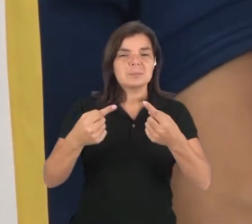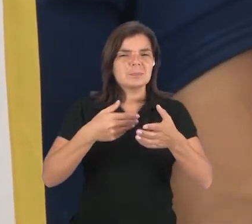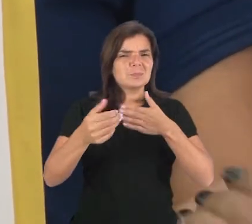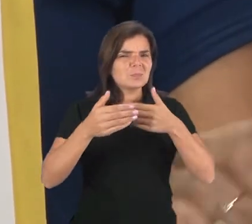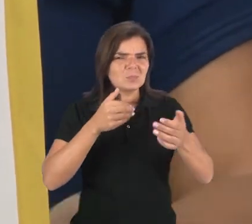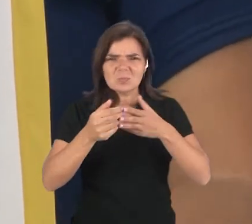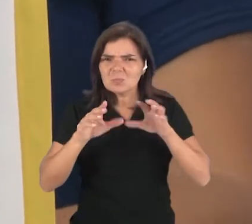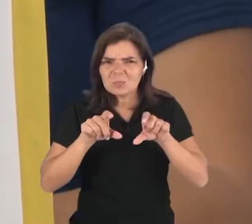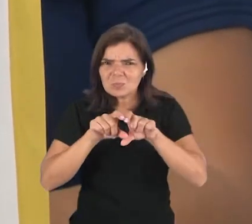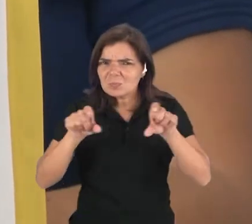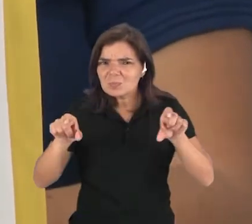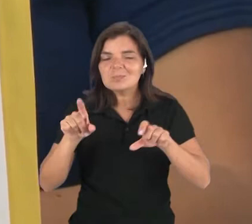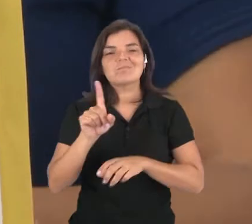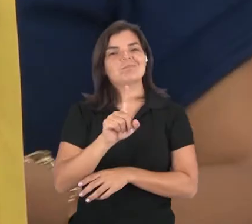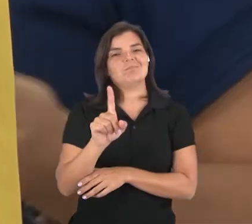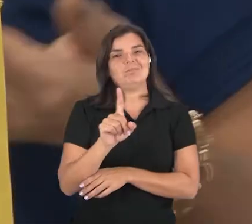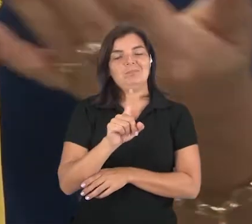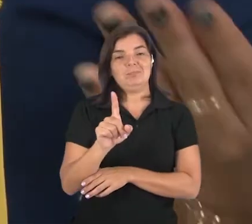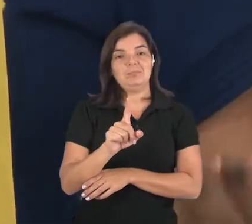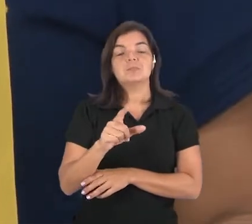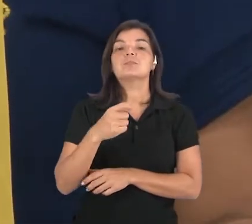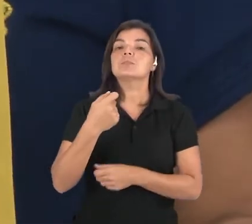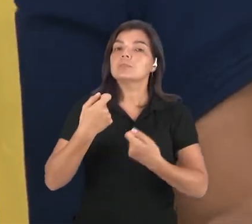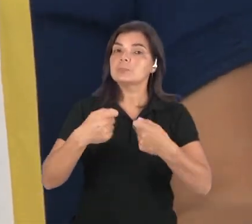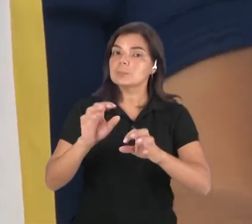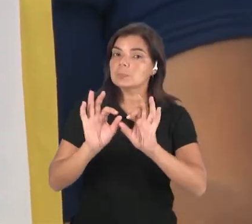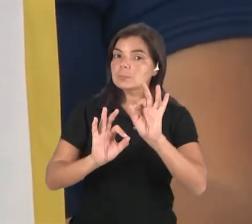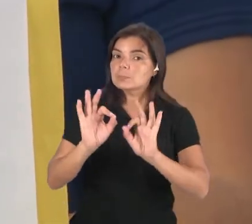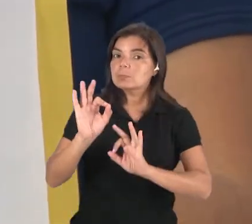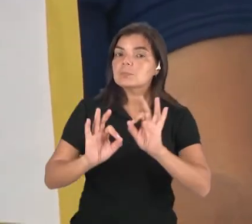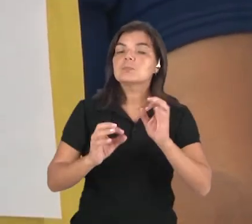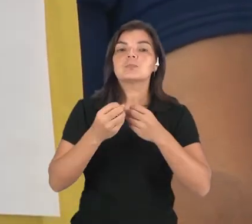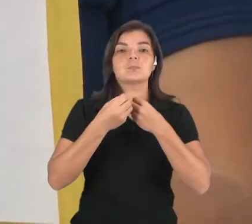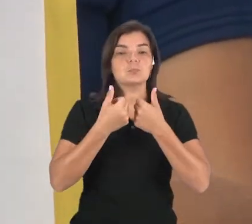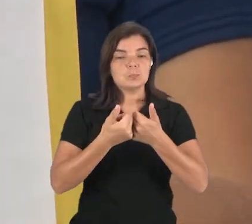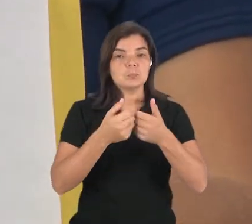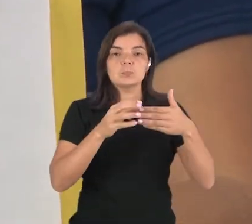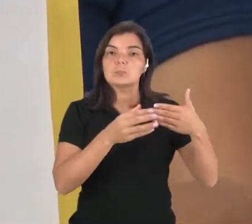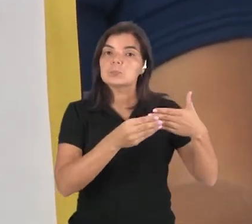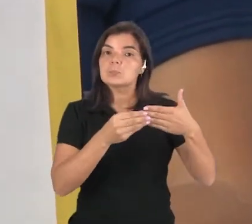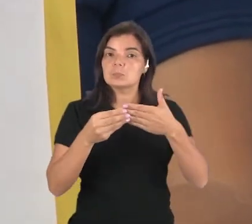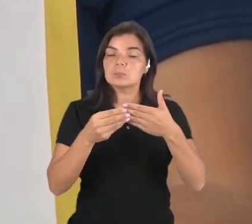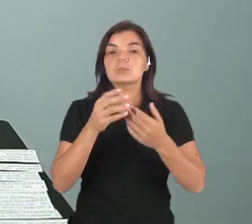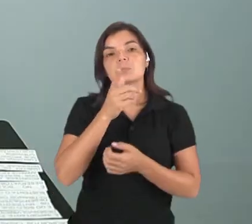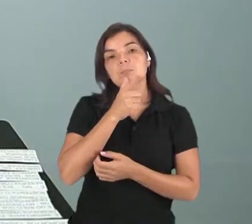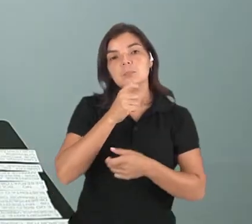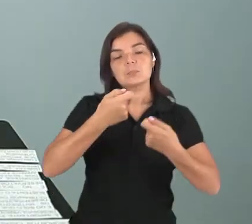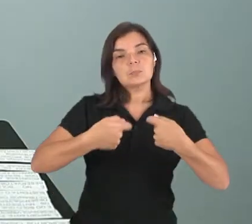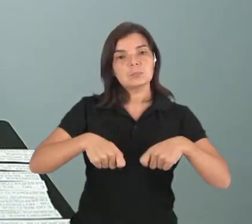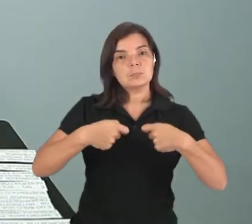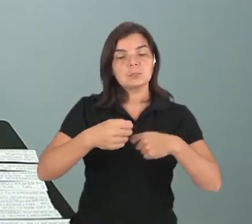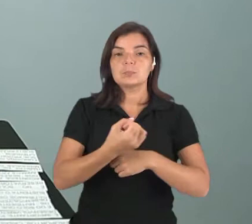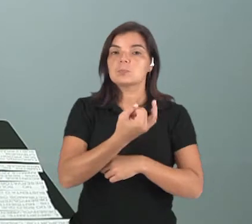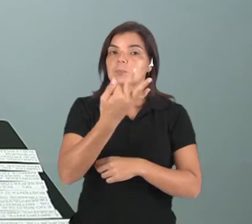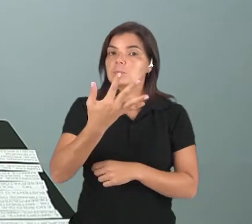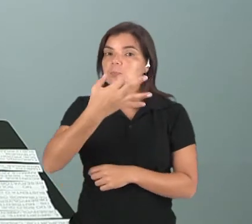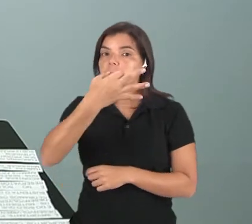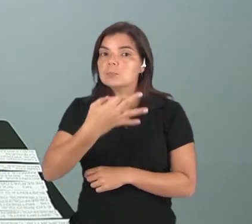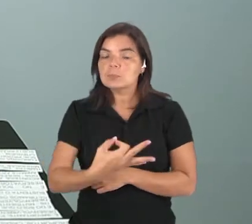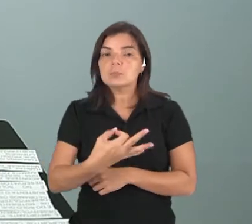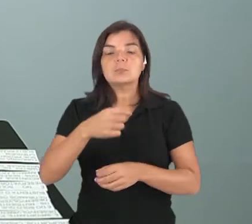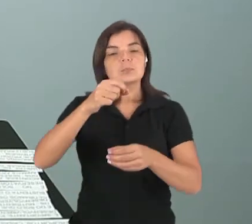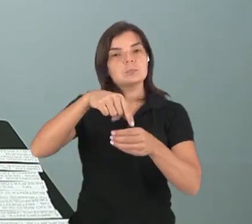qualquer tubo? Não, esse tubo ele deve ser bem planejado para que leve a água necessária, a quantidade exata